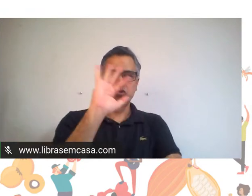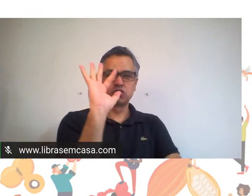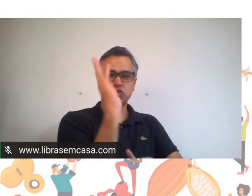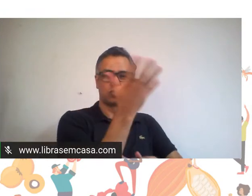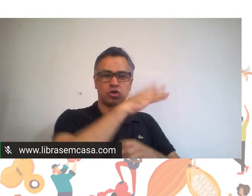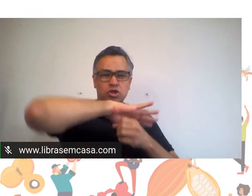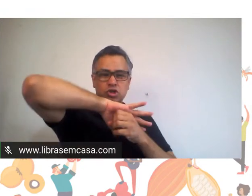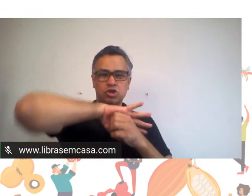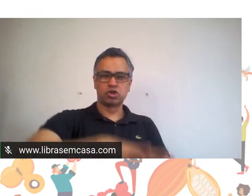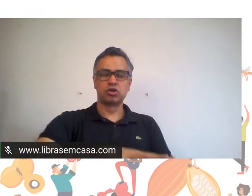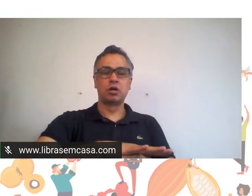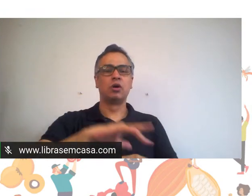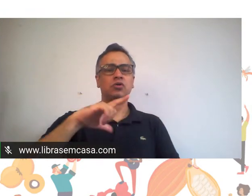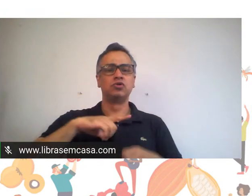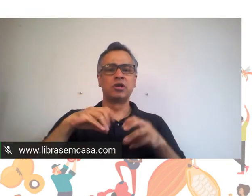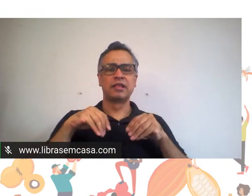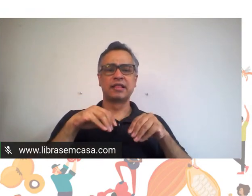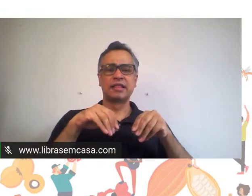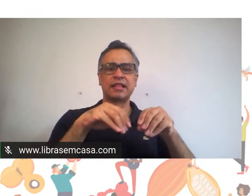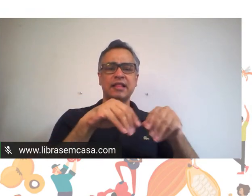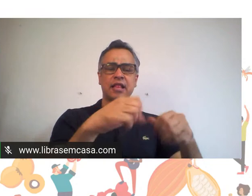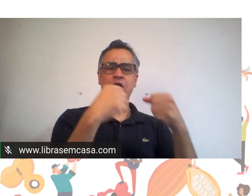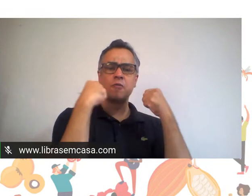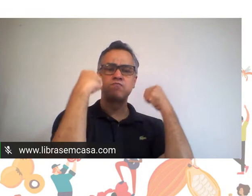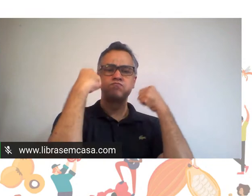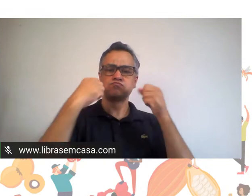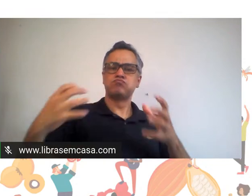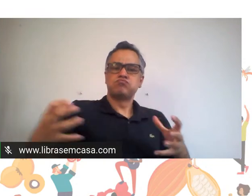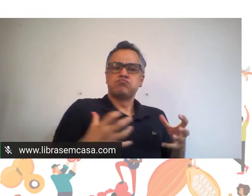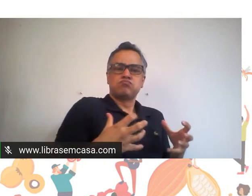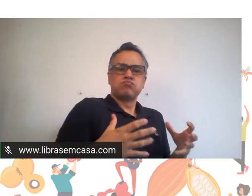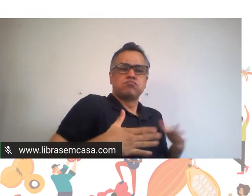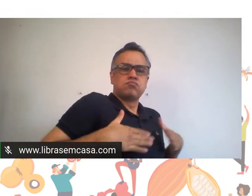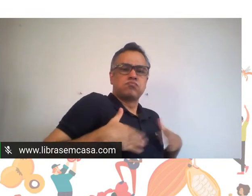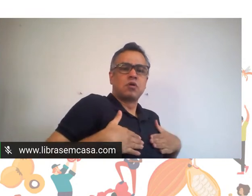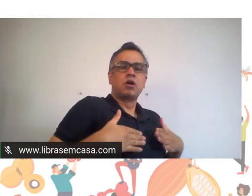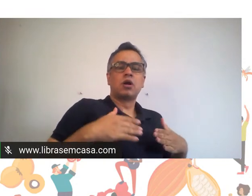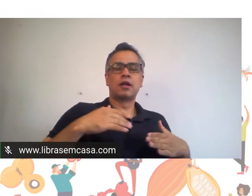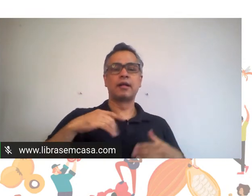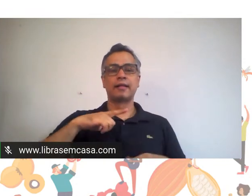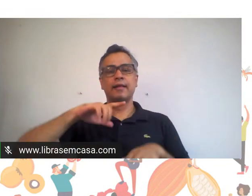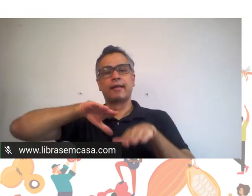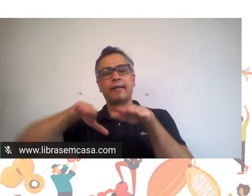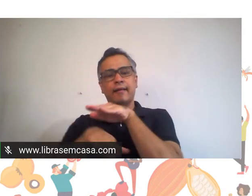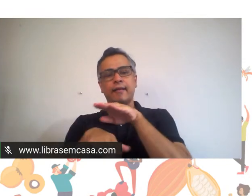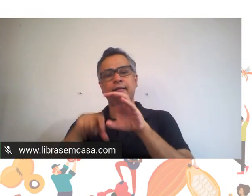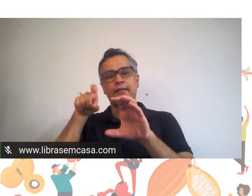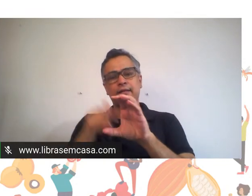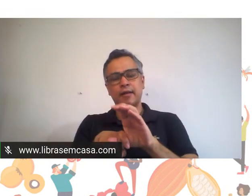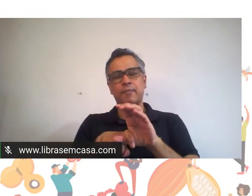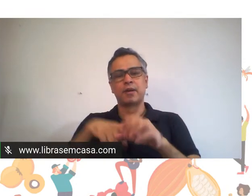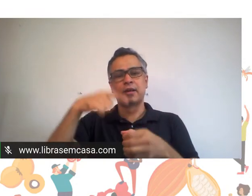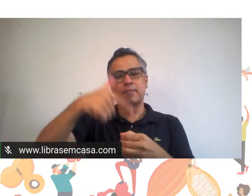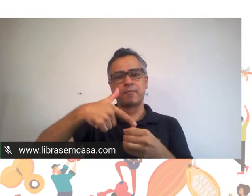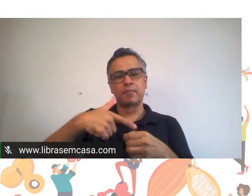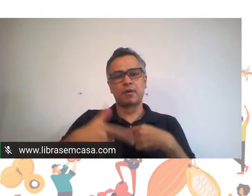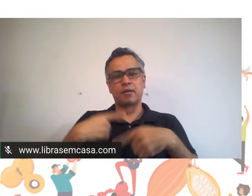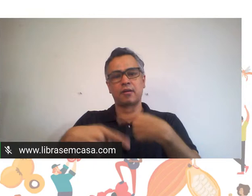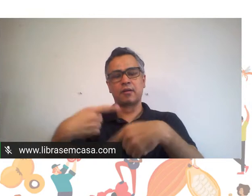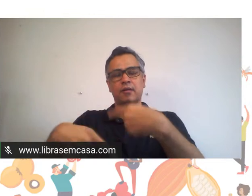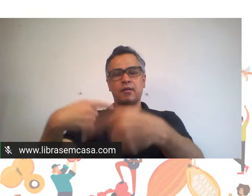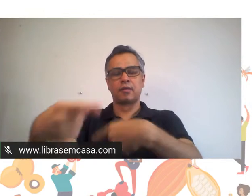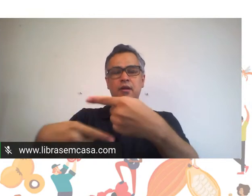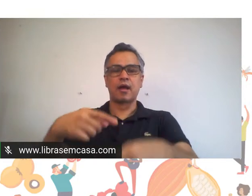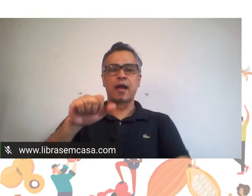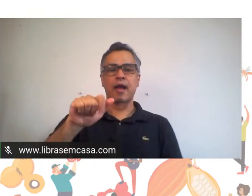concentrador de terras e poderes, é extremamente dependente de derivados de petróleos como agrotóxicos e fertilizantes, e de